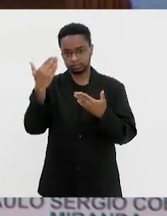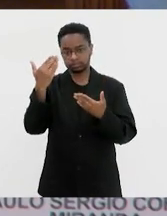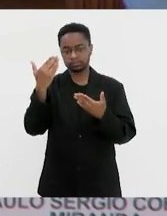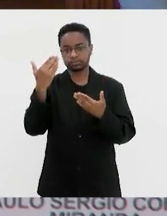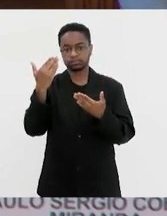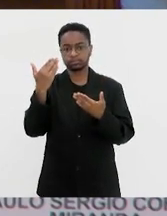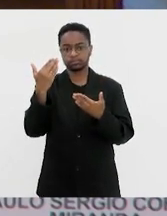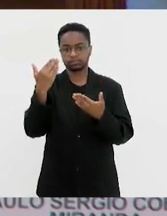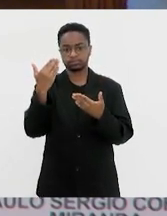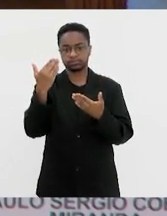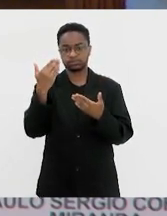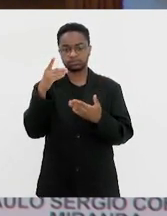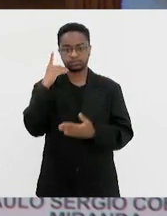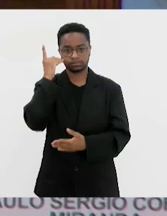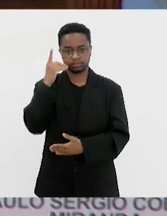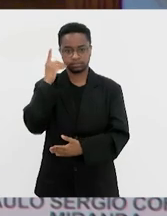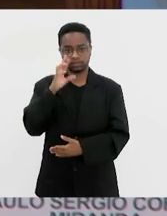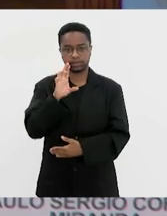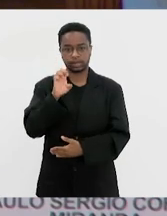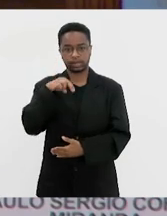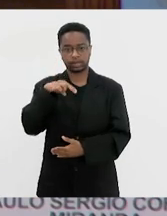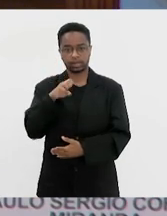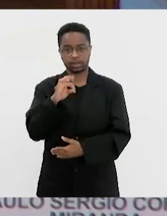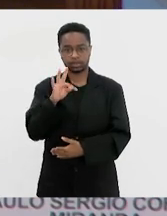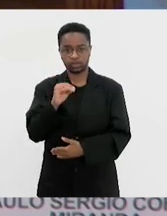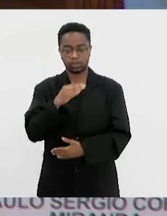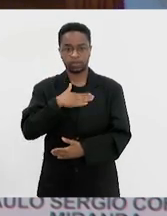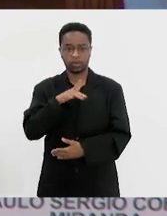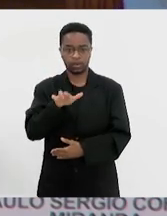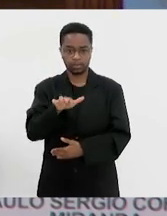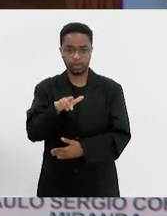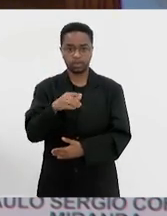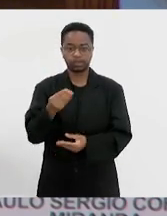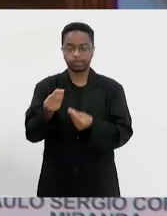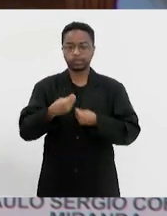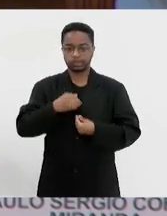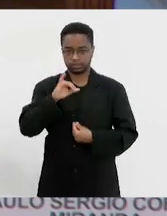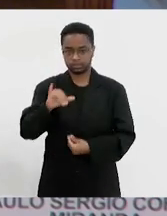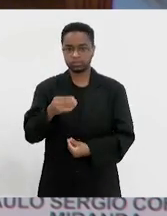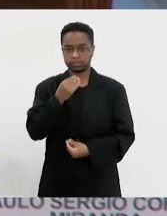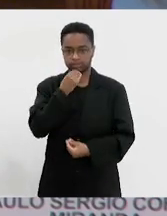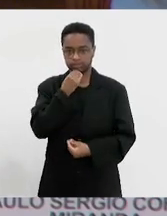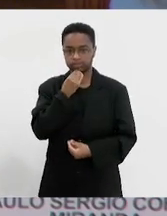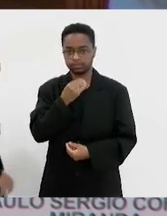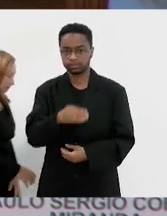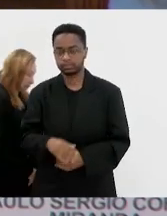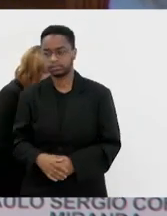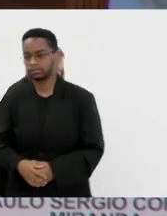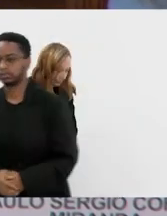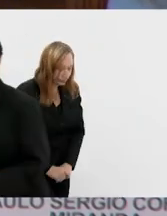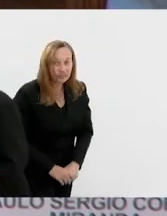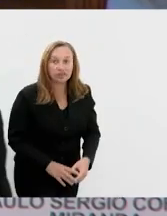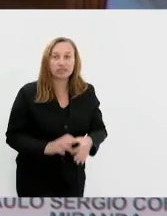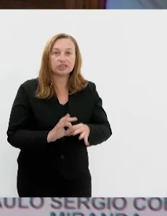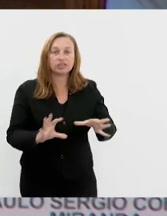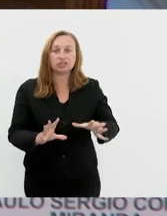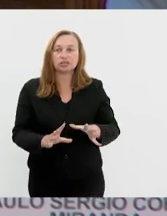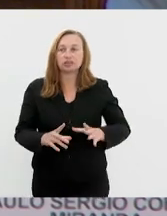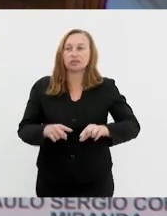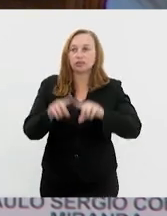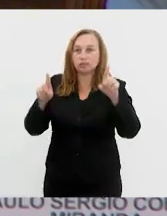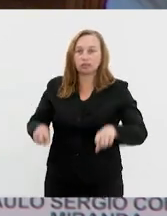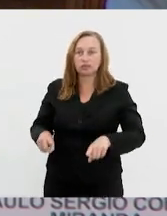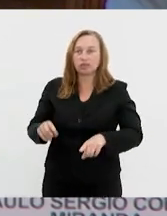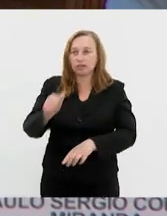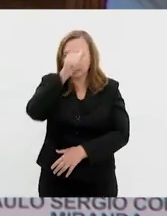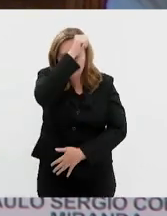o deputado Renato Miranda, meu irmão, de me dar a oportunidade, já breve, deixando de ser funcionário da prefeitura,